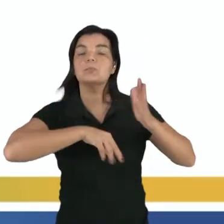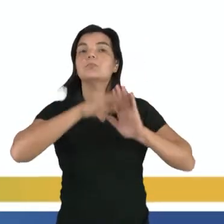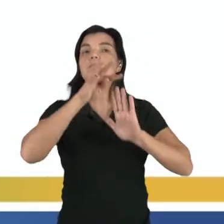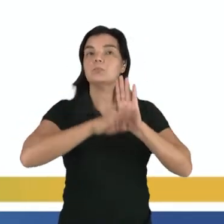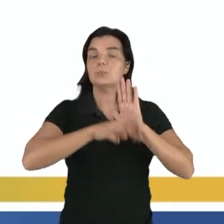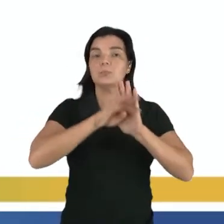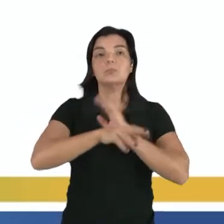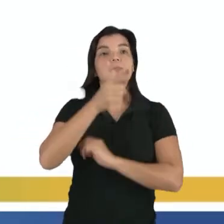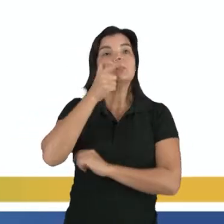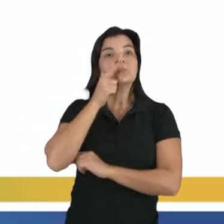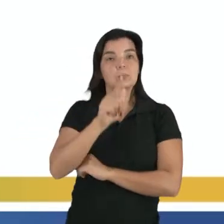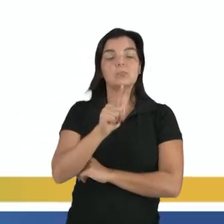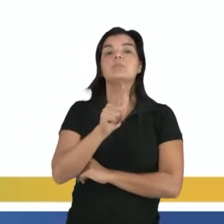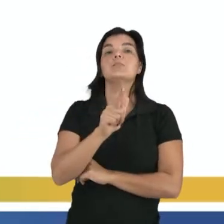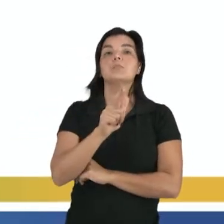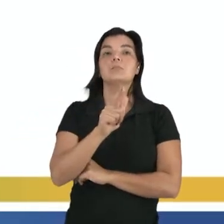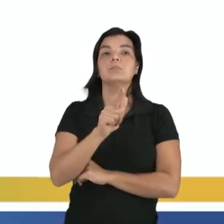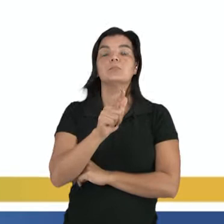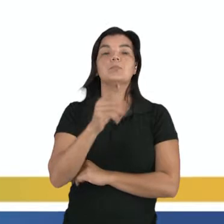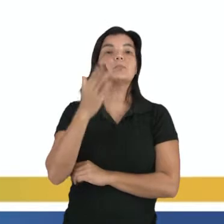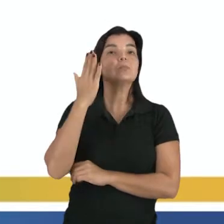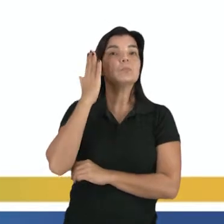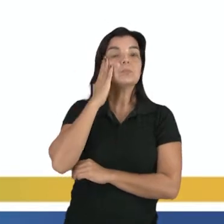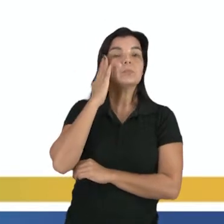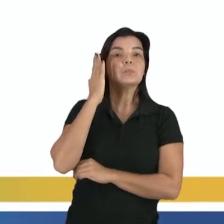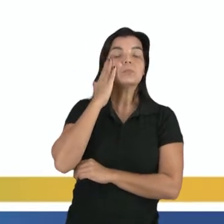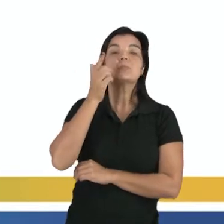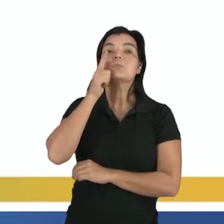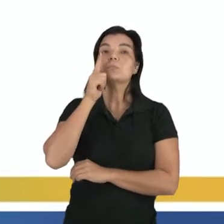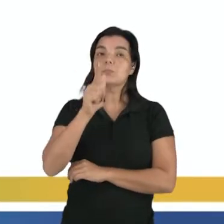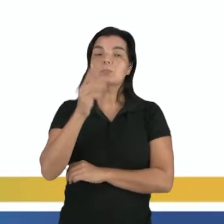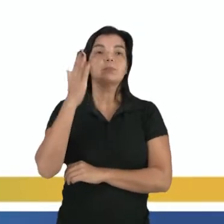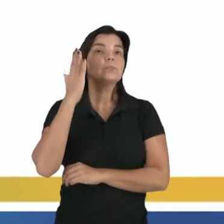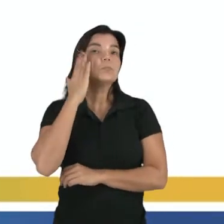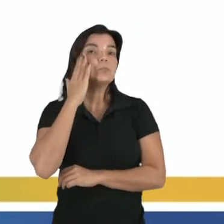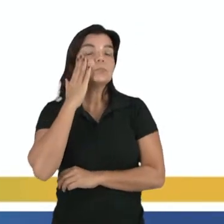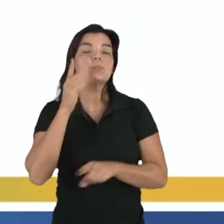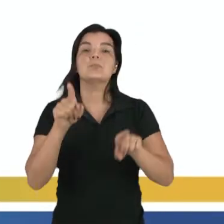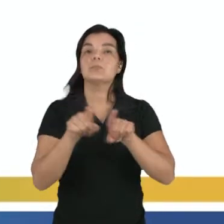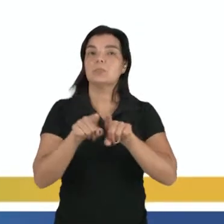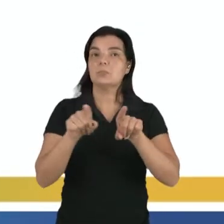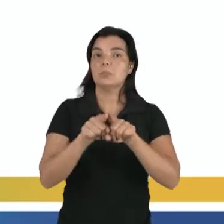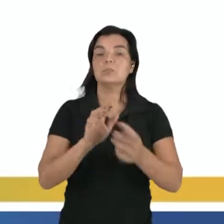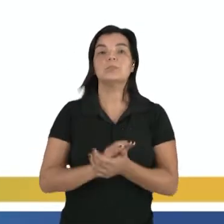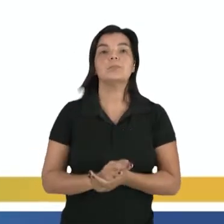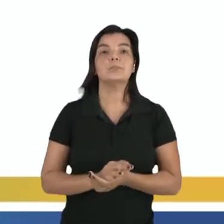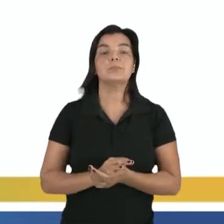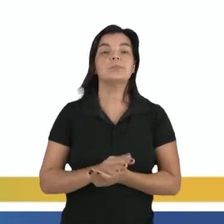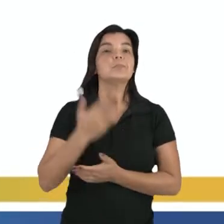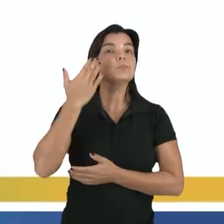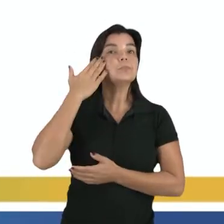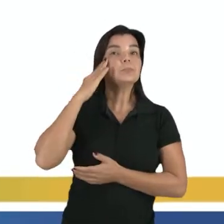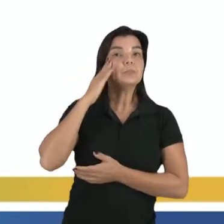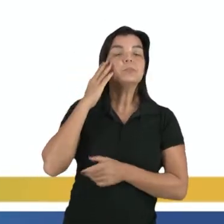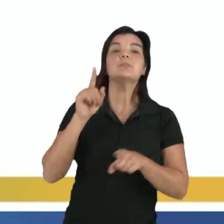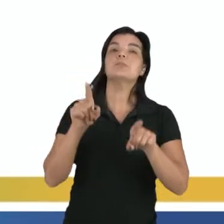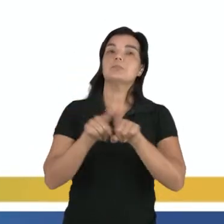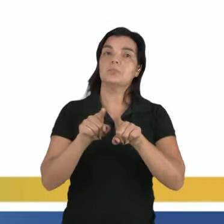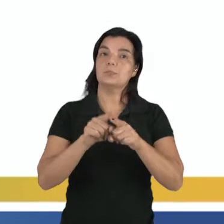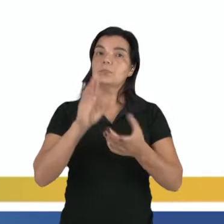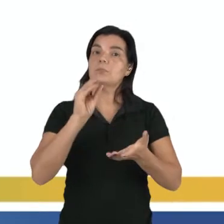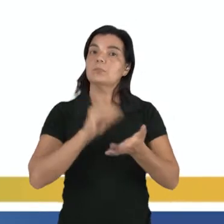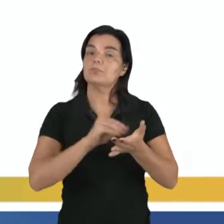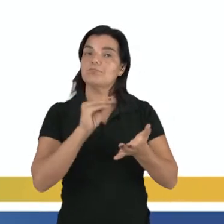leitor daquele texto, ele consiga identificar, ele consiga entender, consiga ser